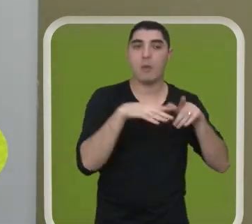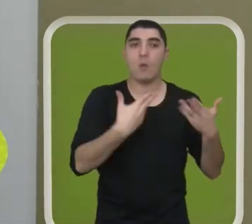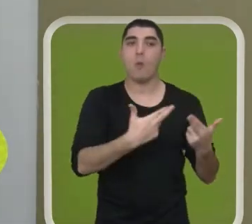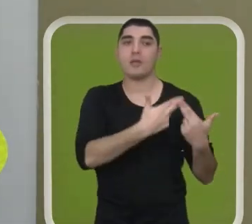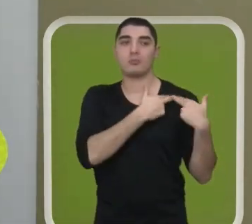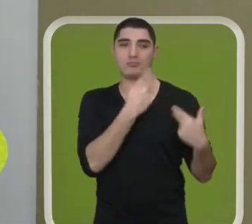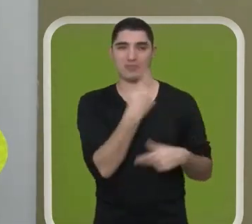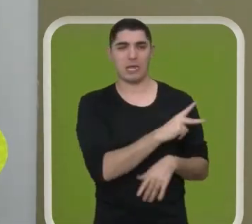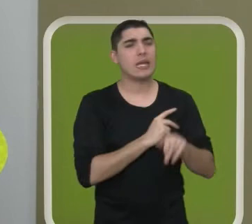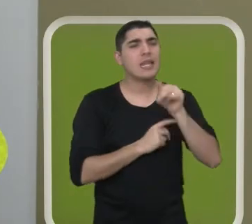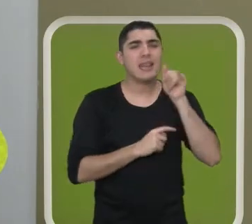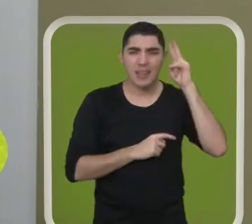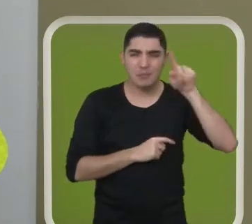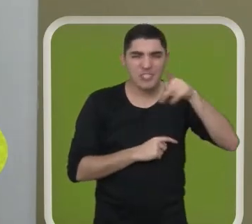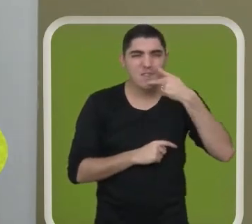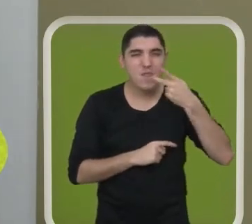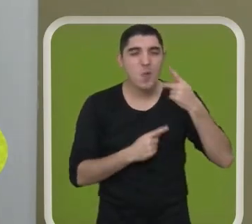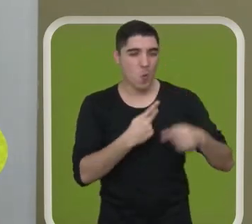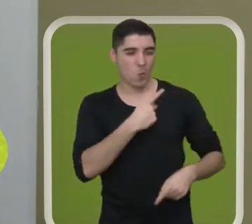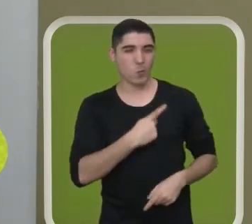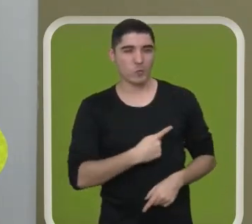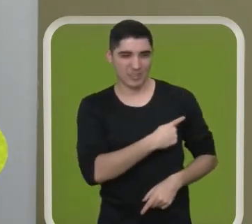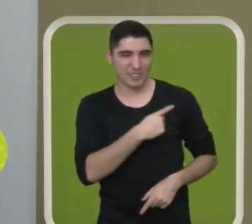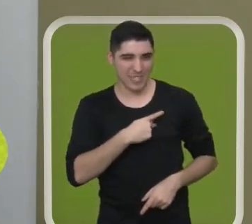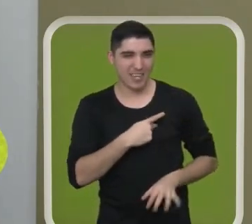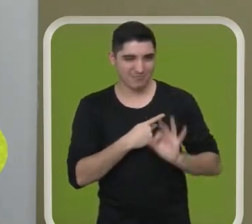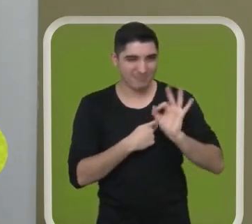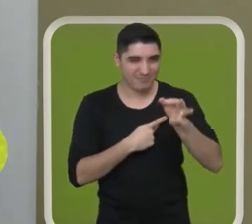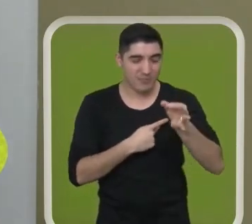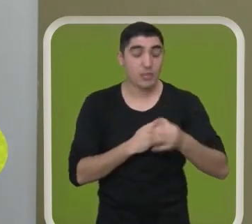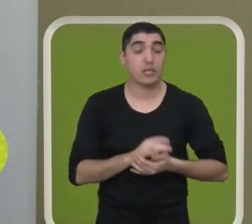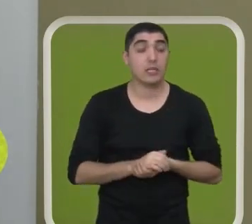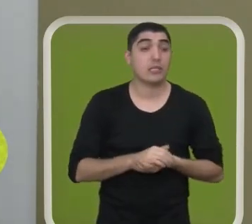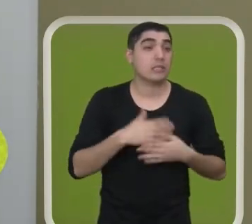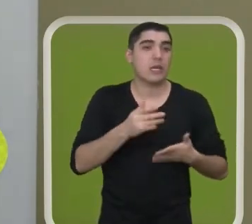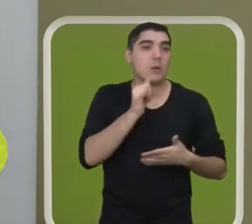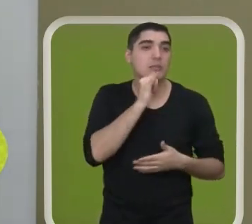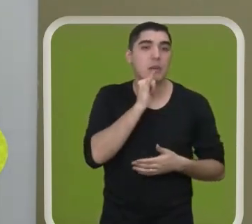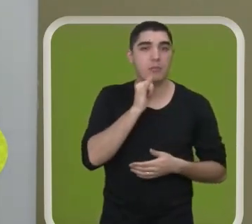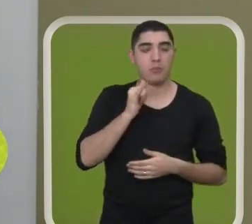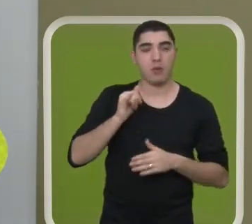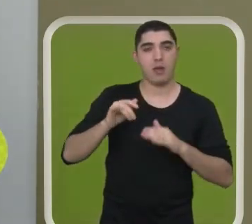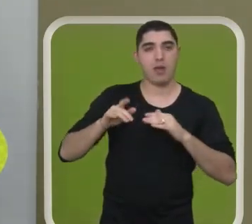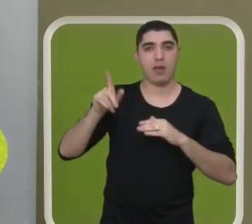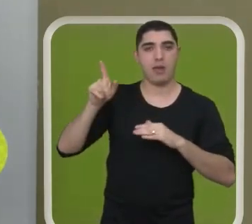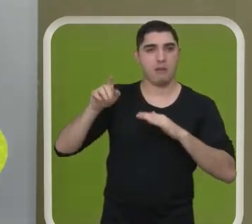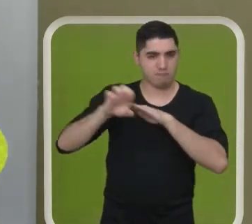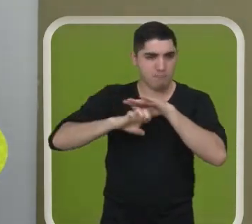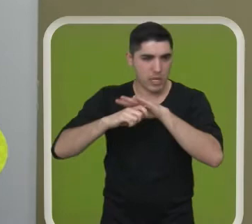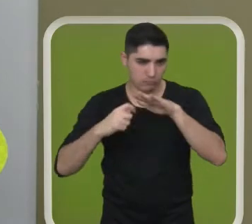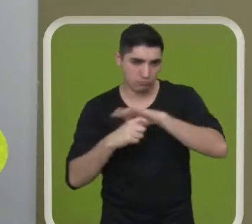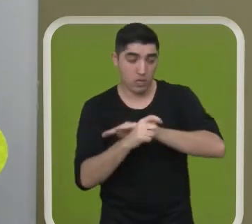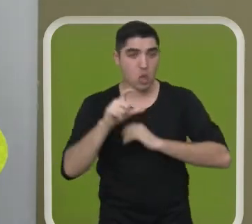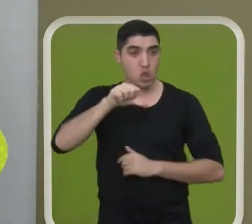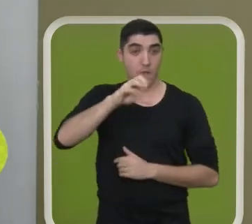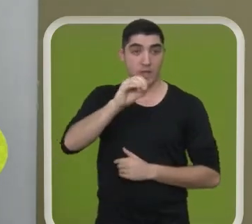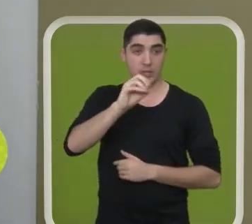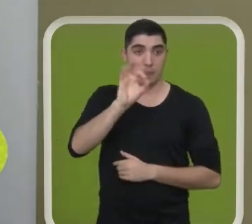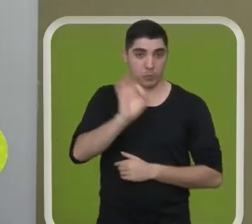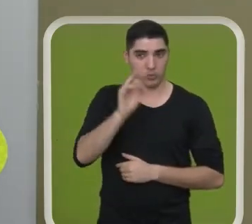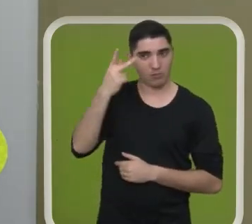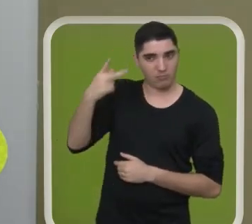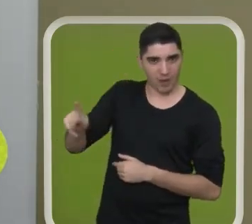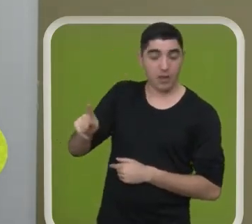do Cruzeiro, tá? O normal é que se divida assim, a porcentagem, o investidor fica com 90% e o clube antigo,